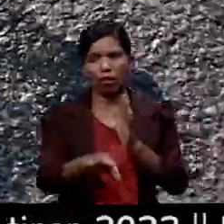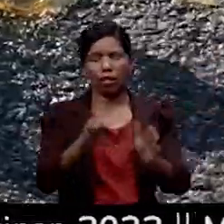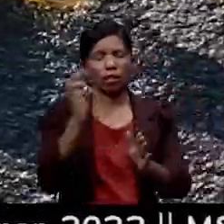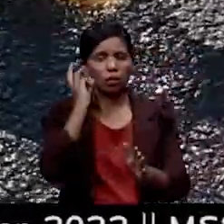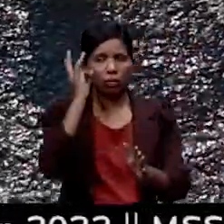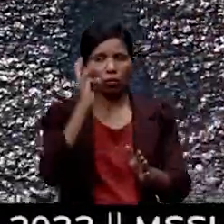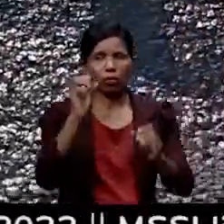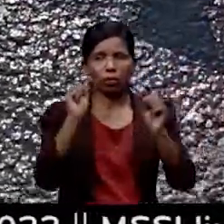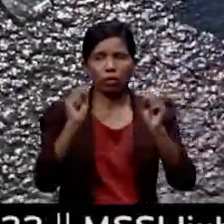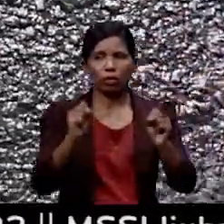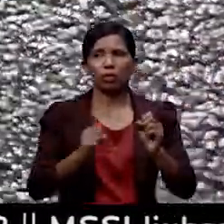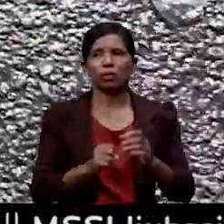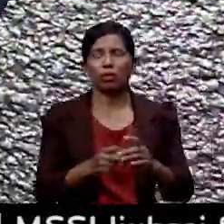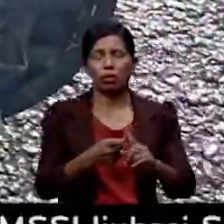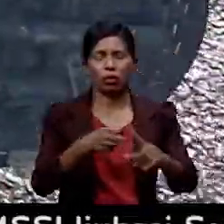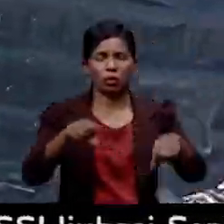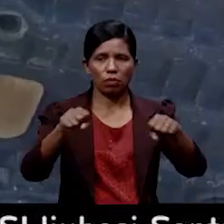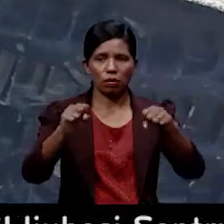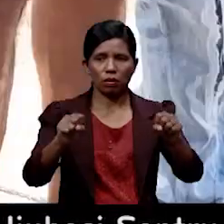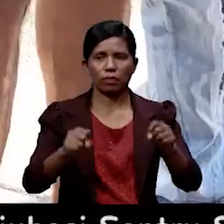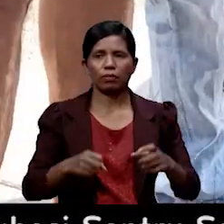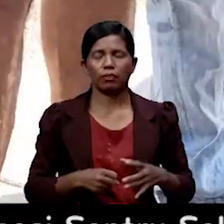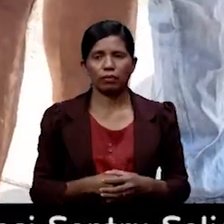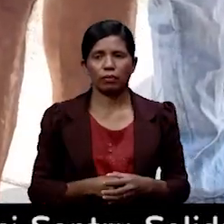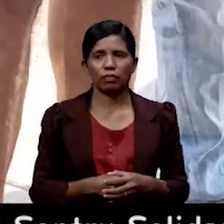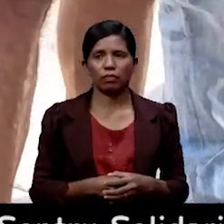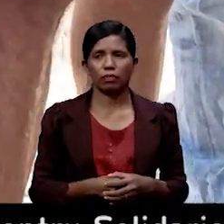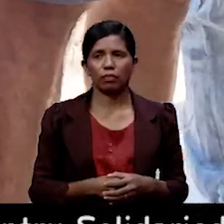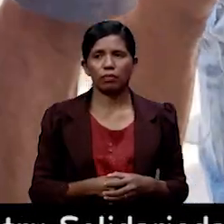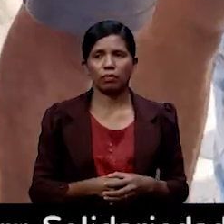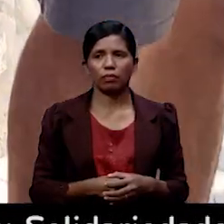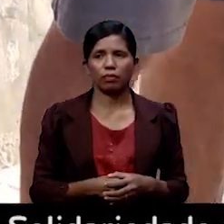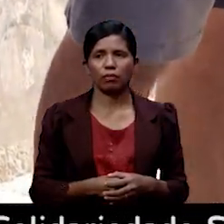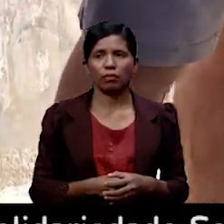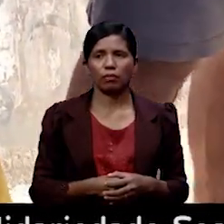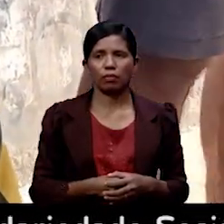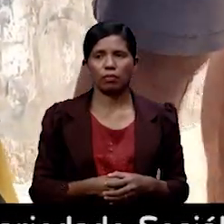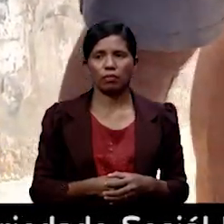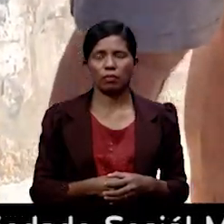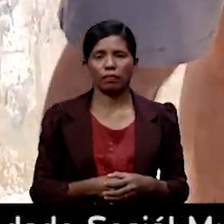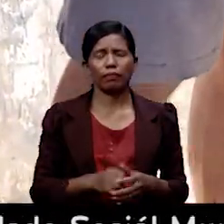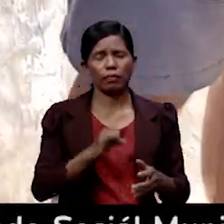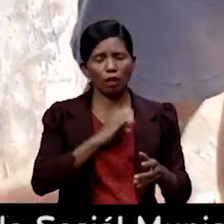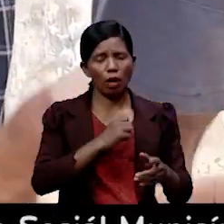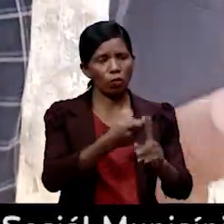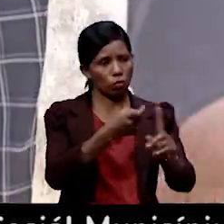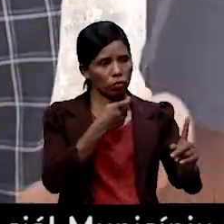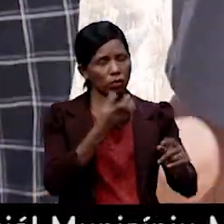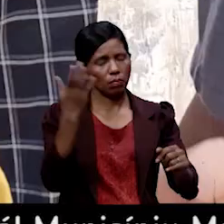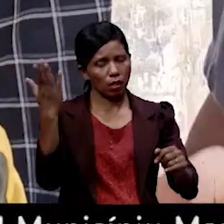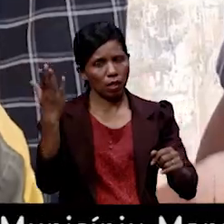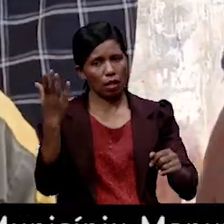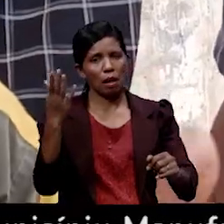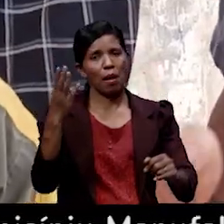o copo monusai husi motorizada nia bagazeng. Ah, mai tu sisa mungkin tu sisa. Ah, tu sisa mai luru. Kung mau mes hasil kita